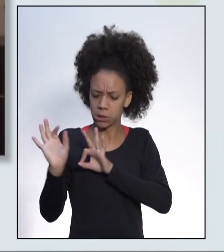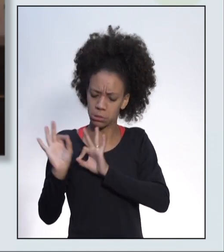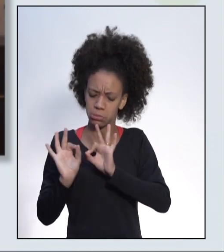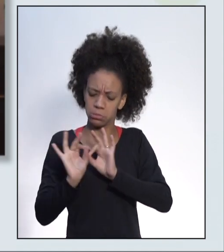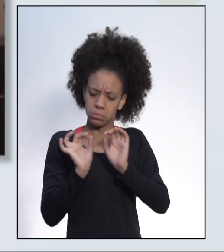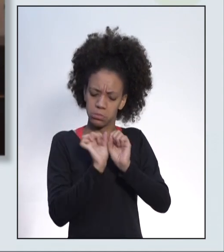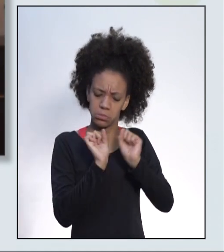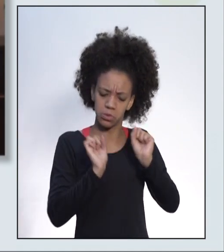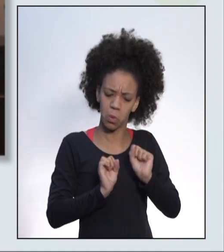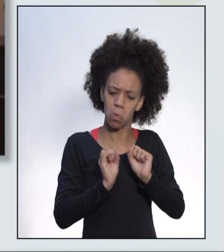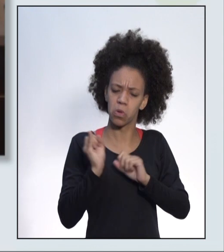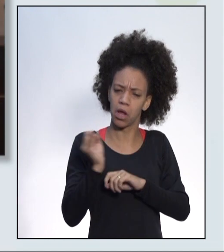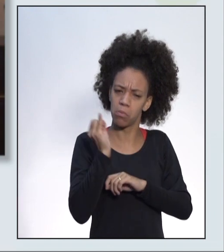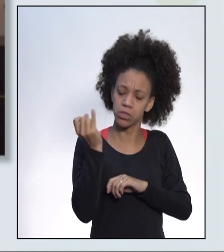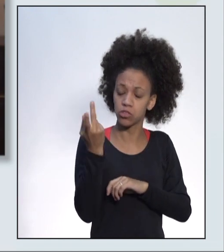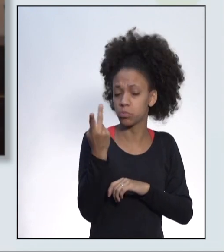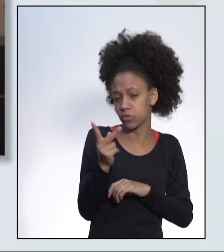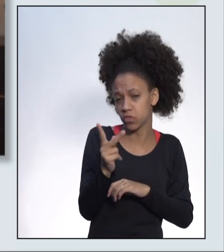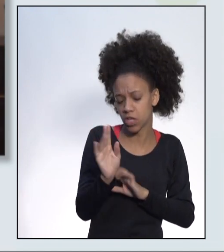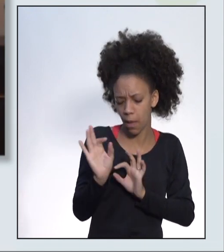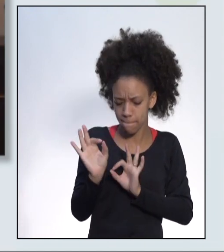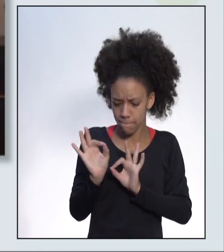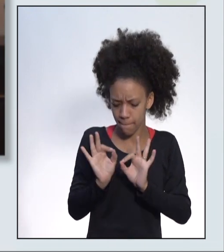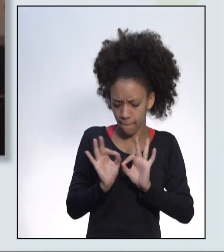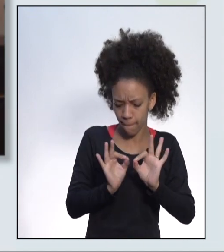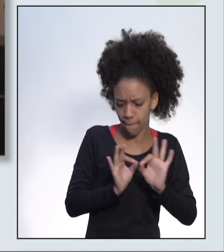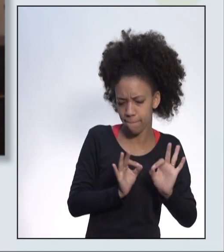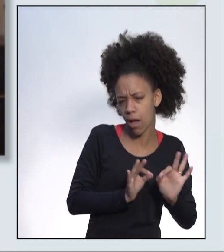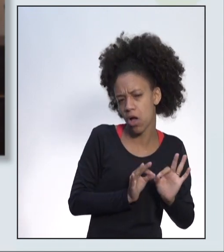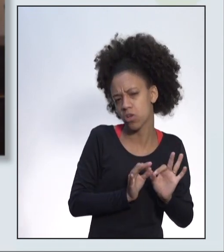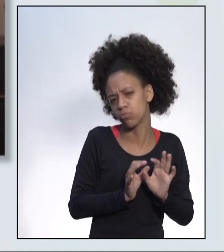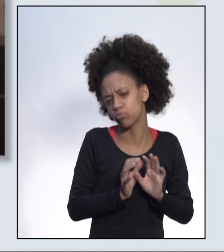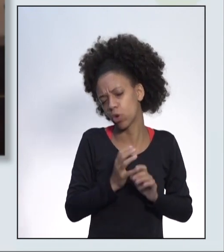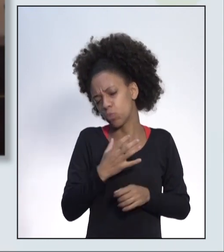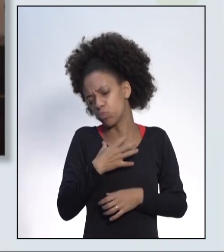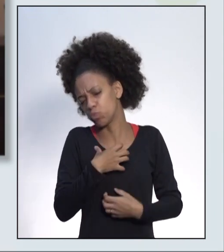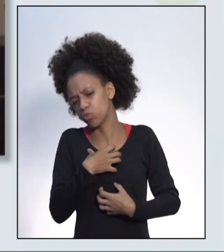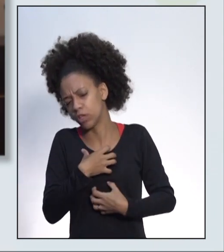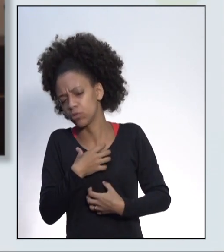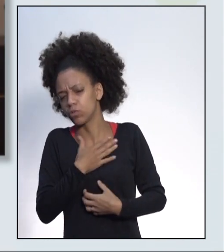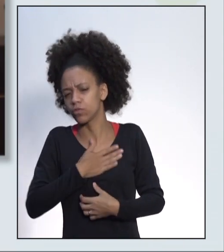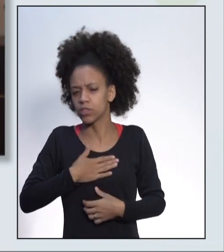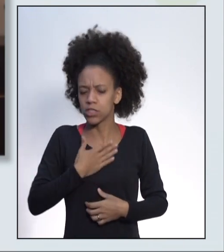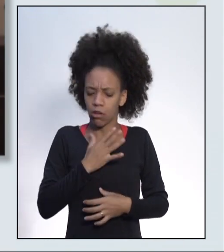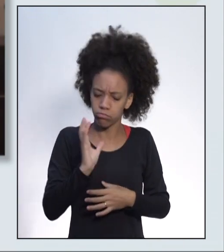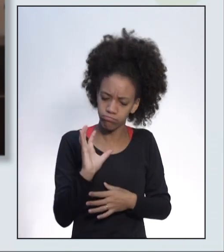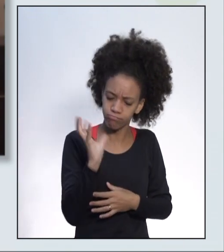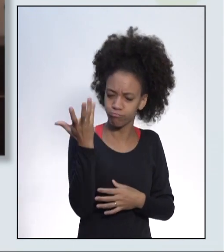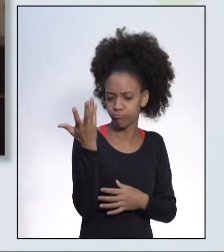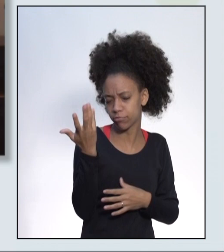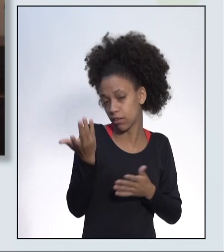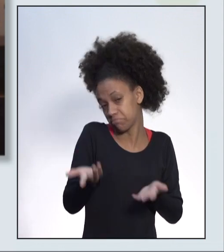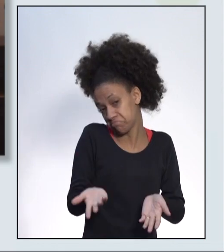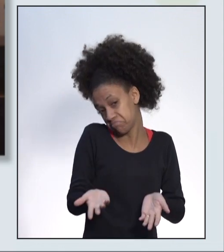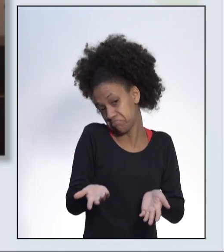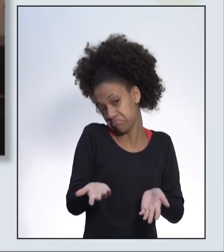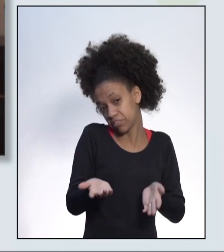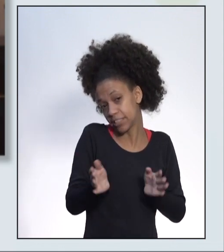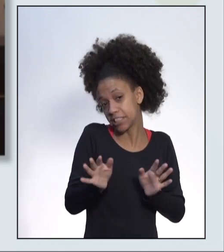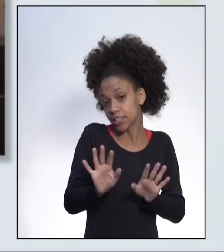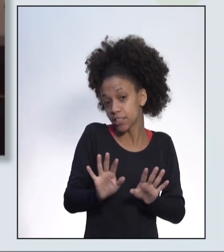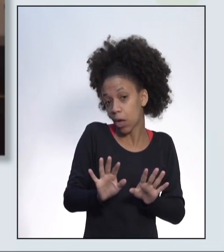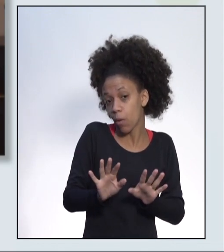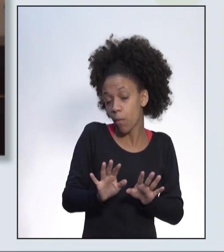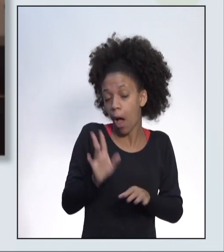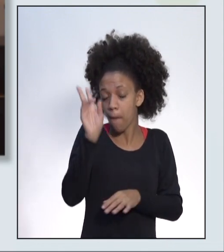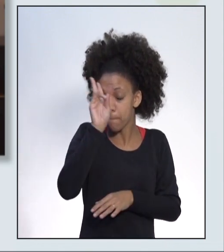sistematizando o que é importante para você, colocando de um jeito que você mais gosta de criar. Então, provavelmente você pode ter feito uma